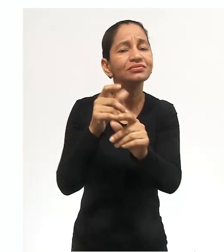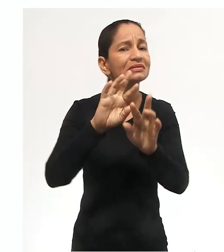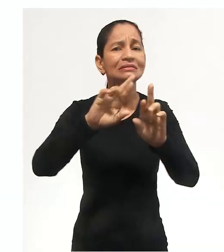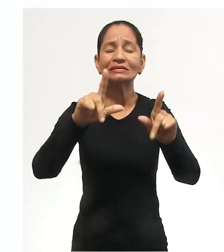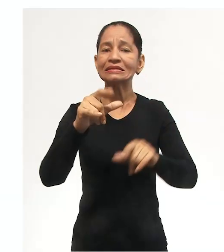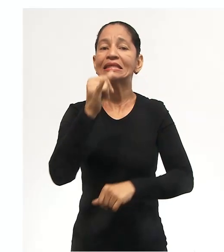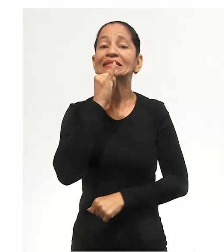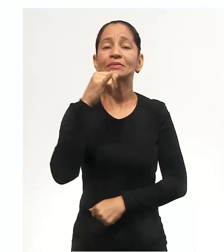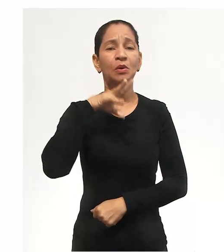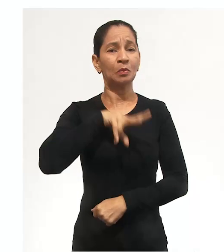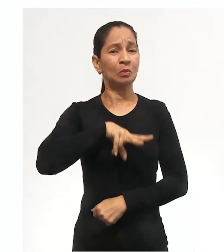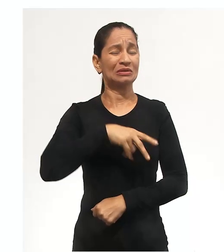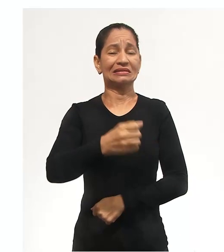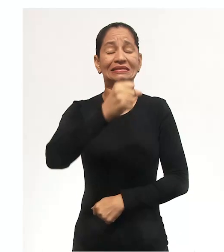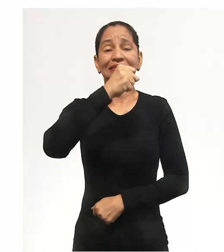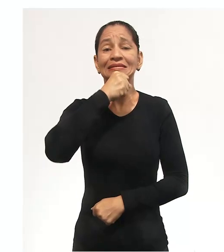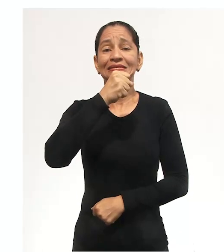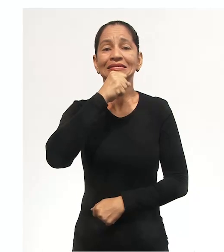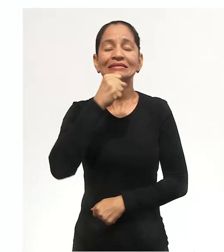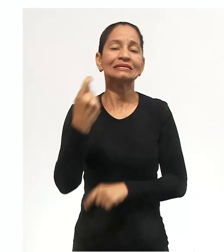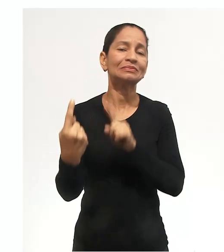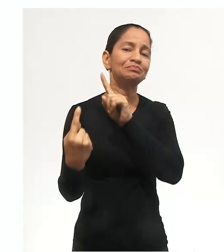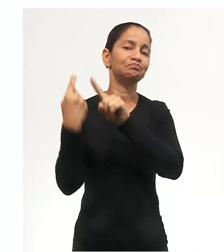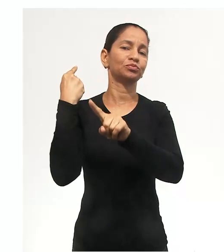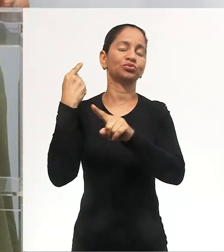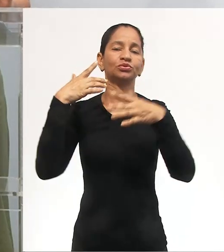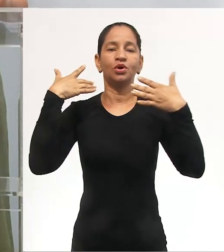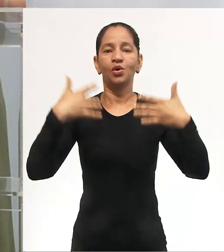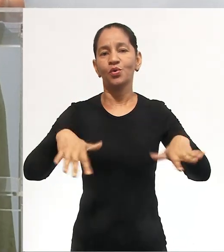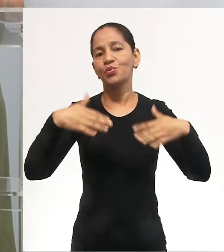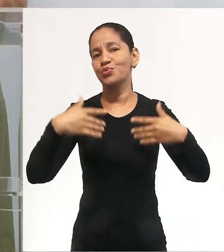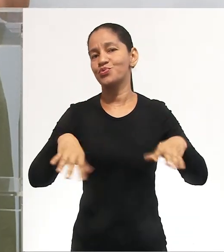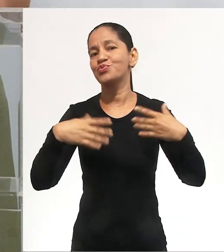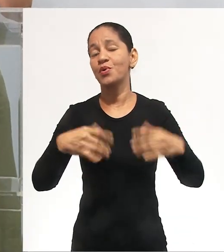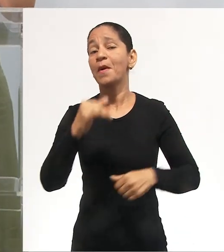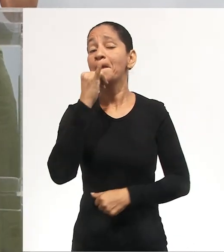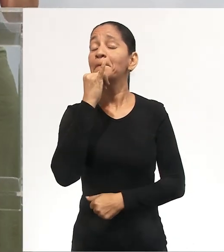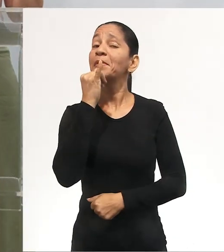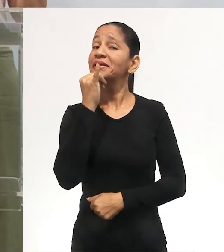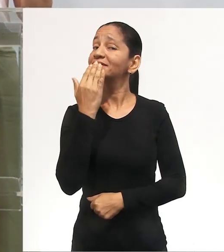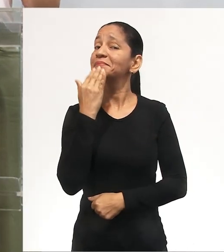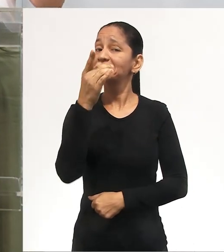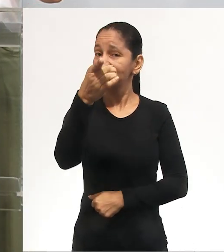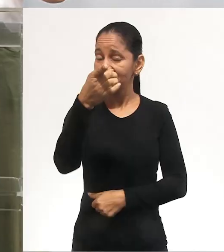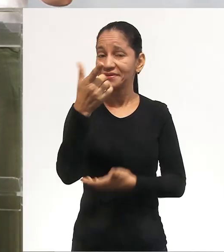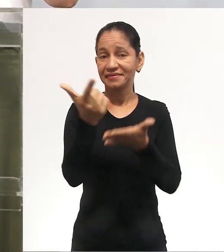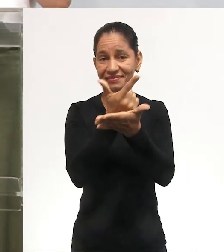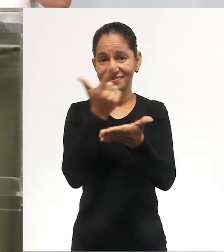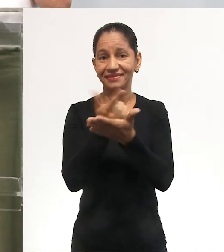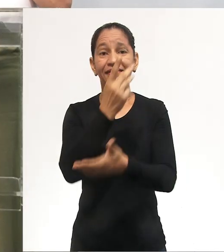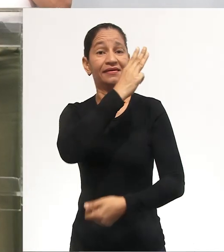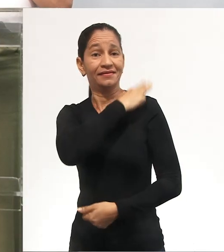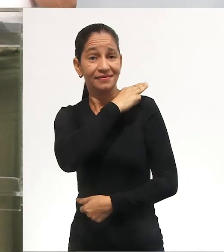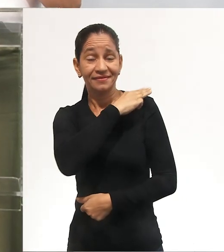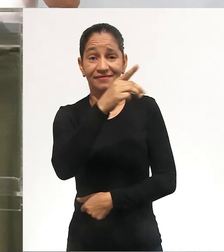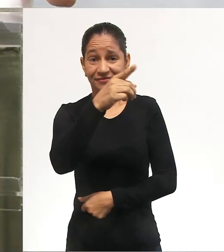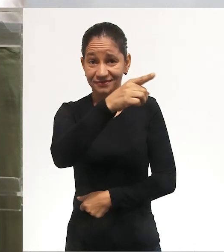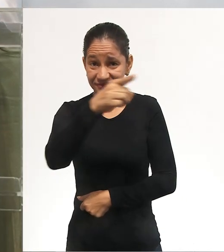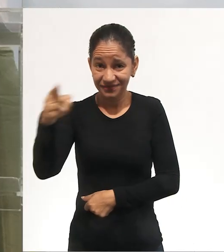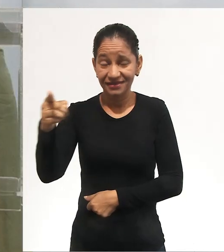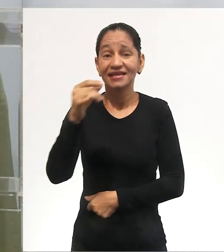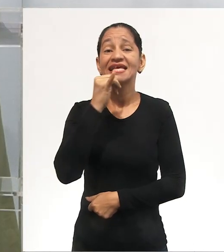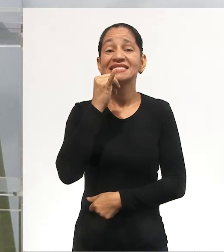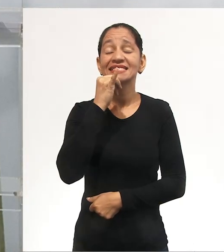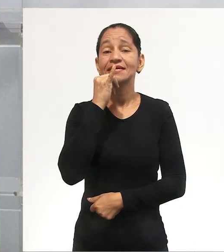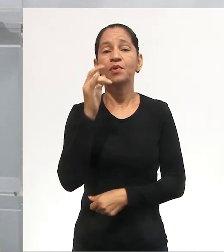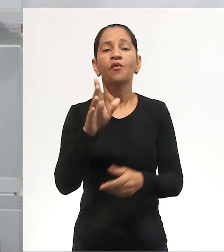português arcaico para o atual. Esse aí, quando a gente pede, por exemplo, para os alunos do ensino médio lerem